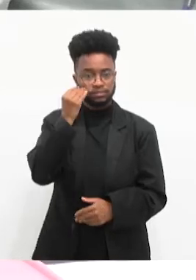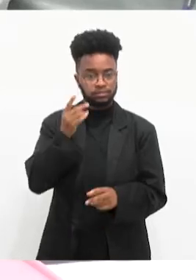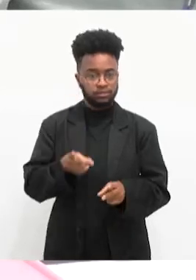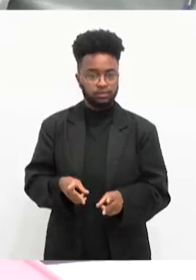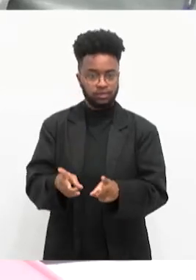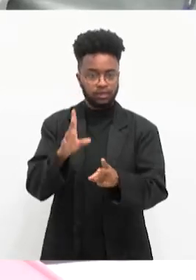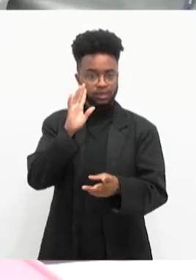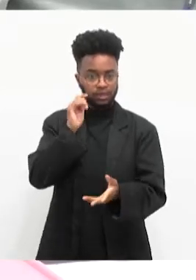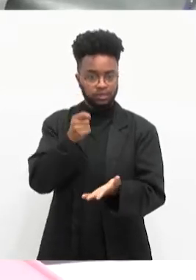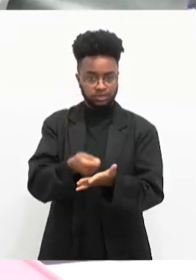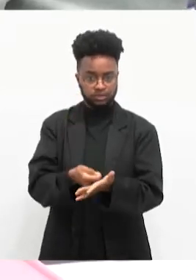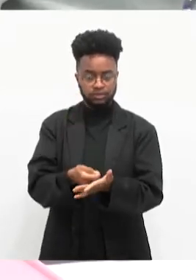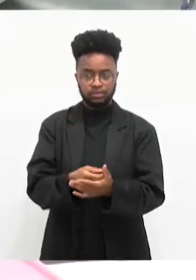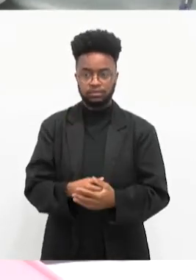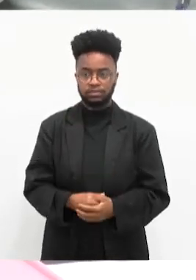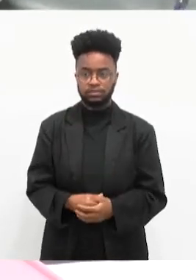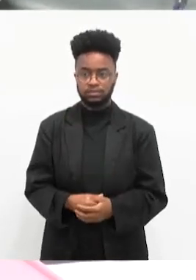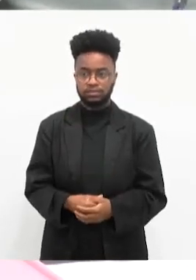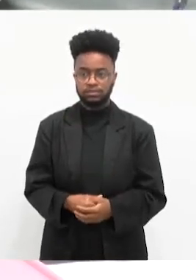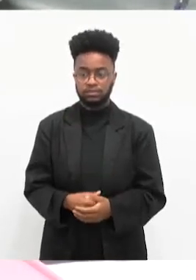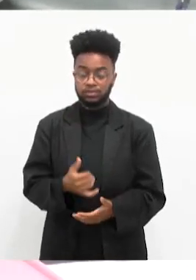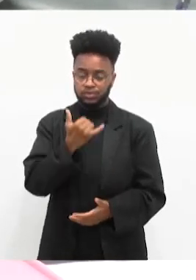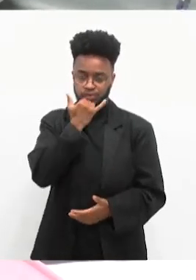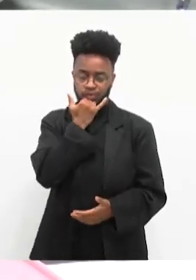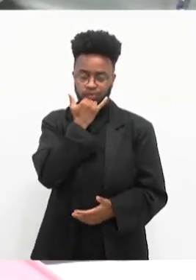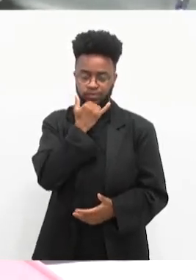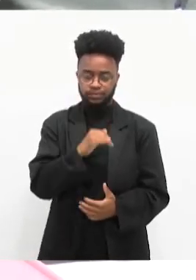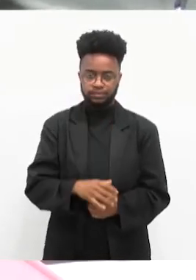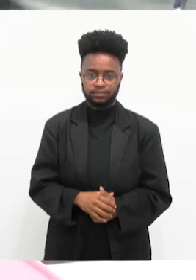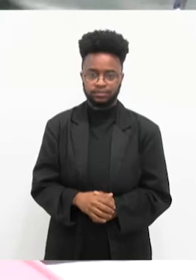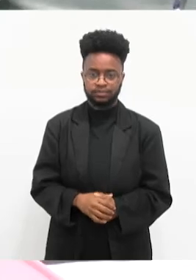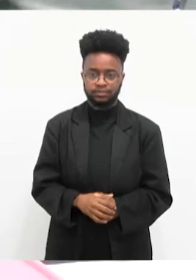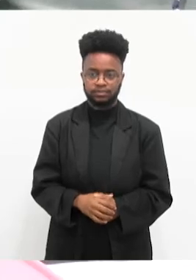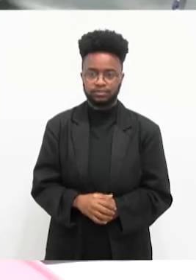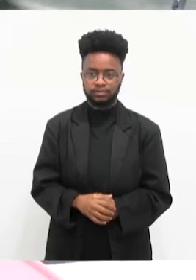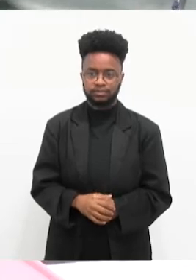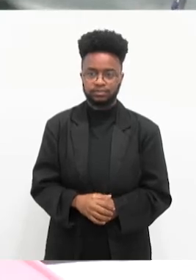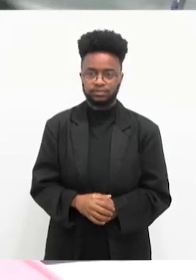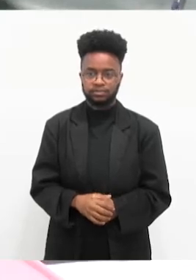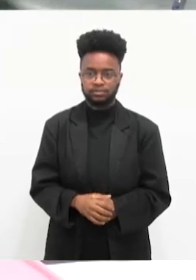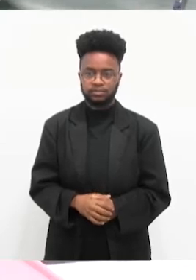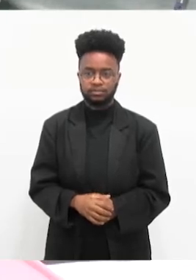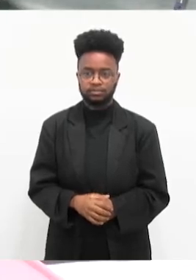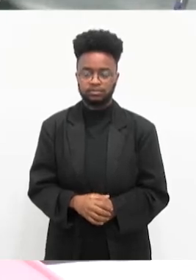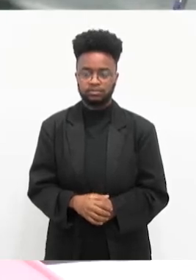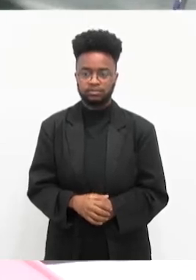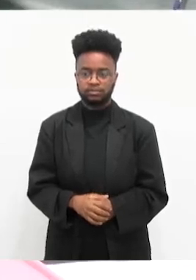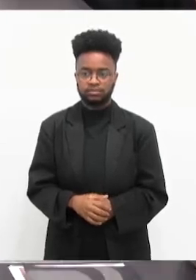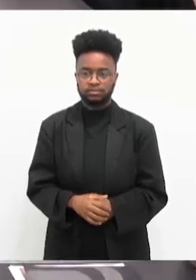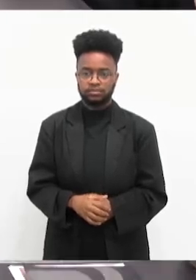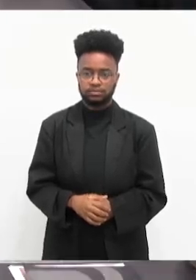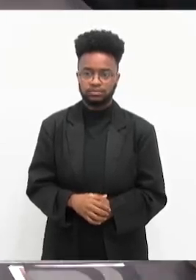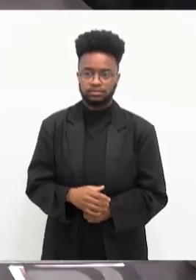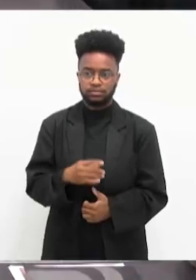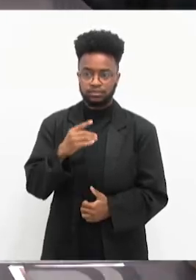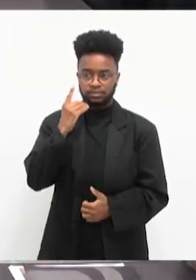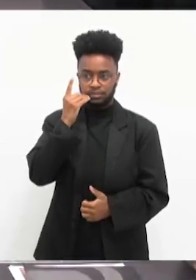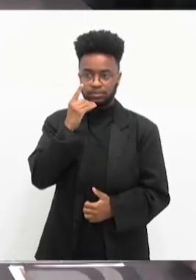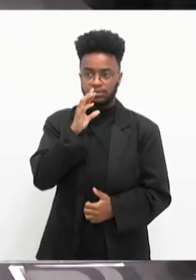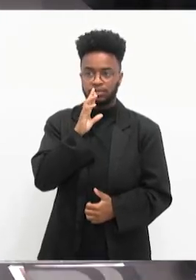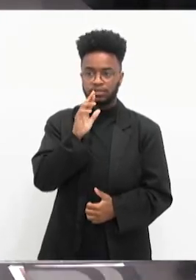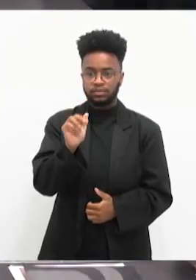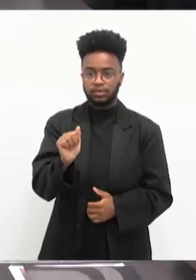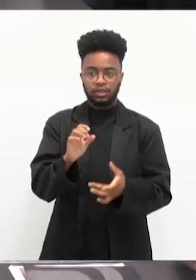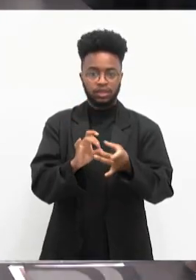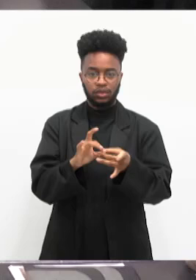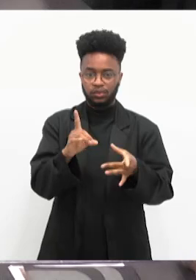decisões. Amorim. Desculpe. Não, pode falar, pode Só para falar. saudar o deputado Felipe Poubel, também está aqui agora. O Amorim não deixava o Poubel